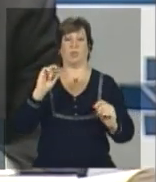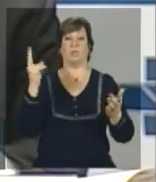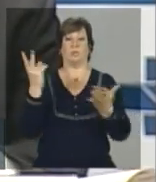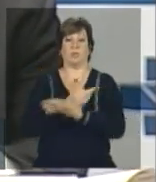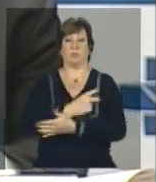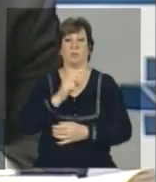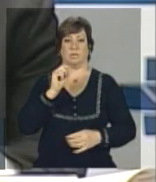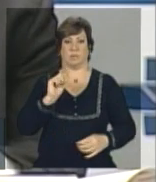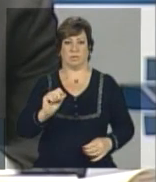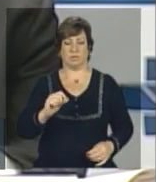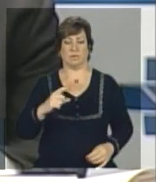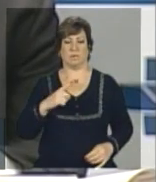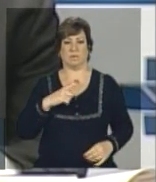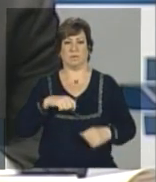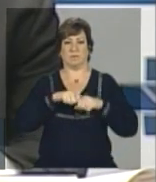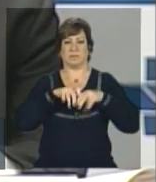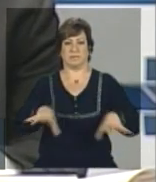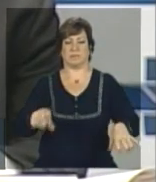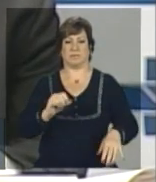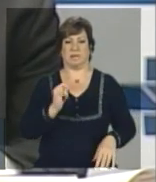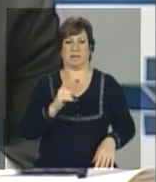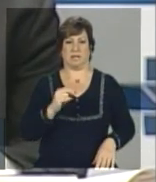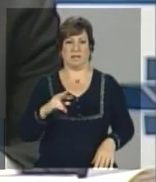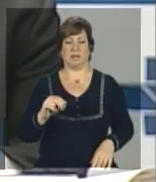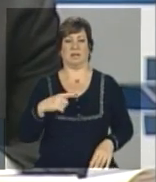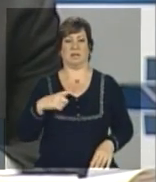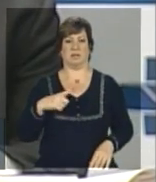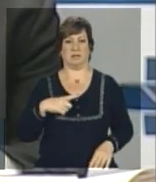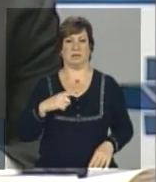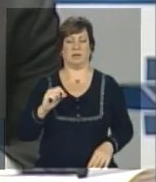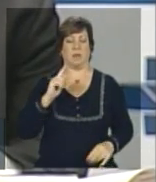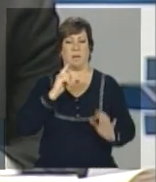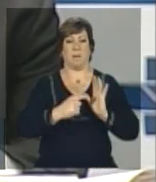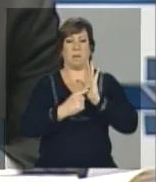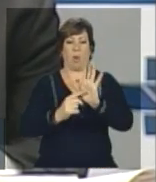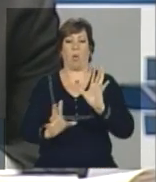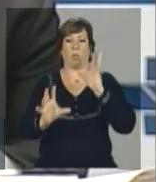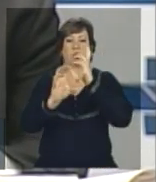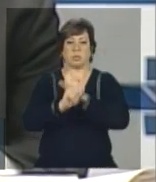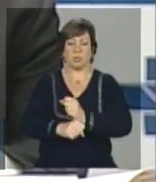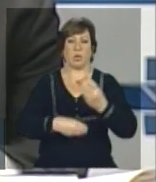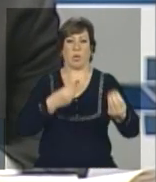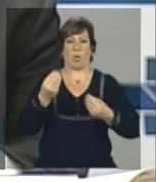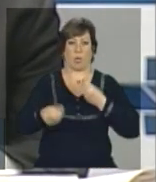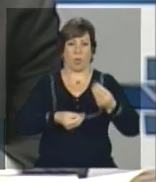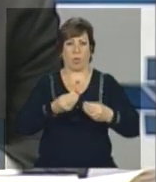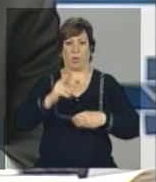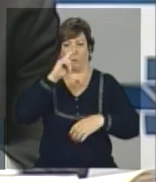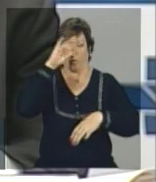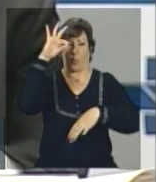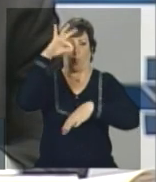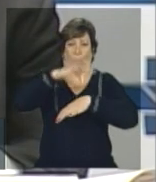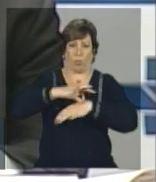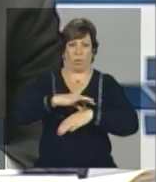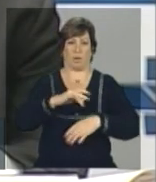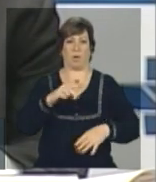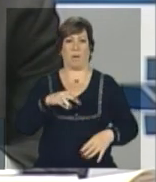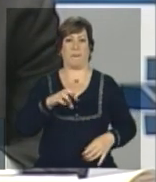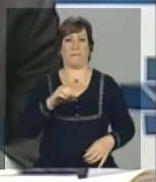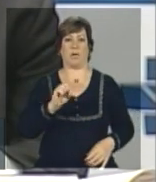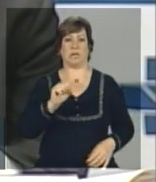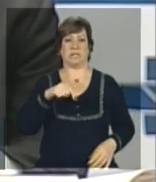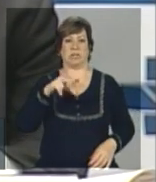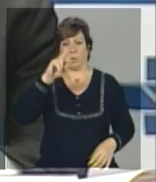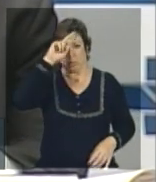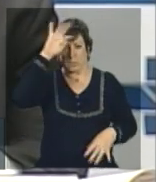infestação do Lira, né, que mostram a quantidade, a característica dos focos dos mosquitos,